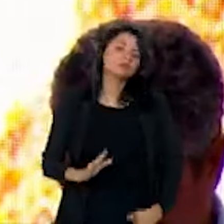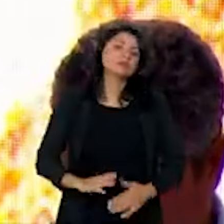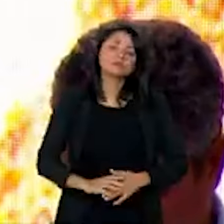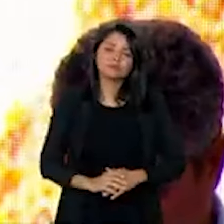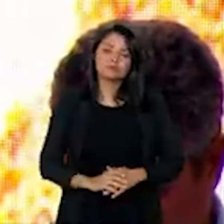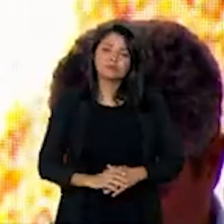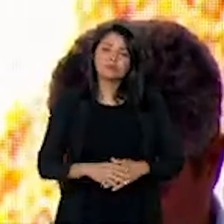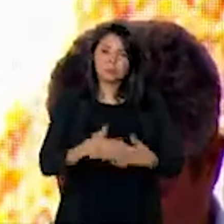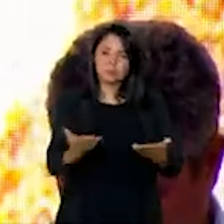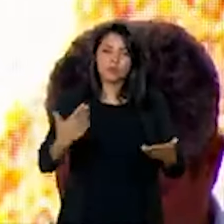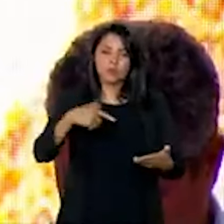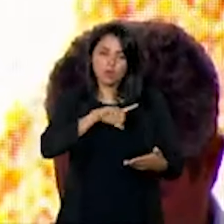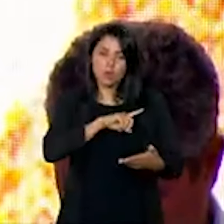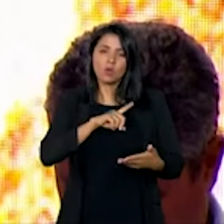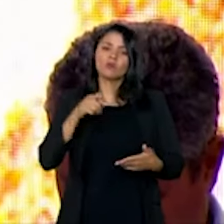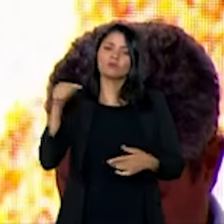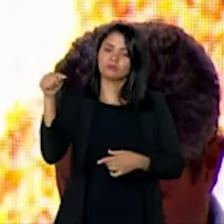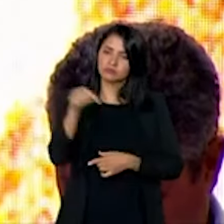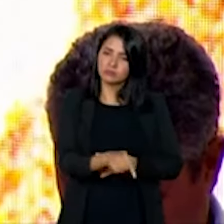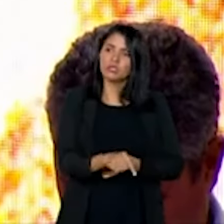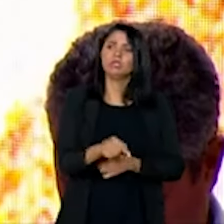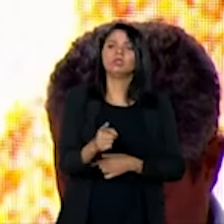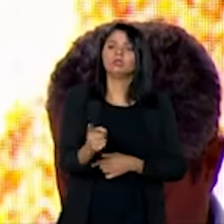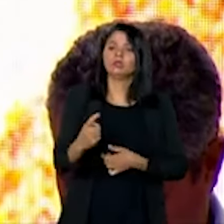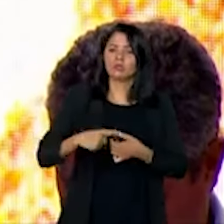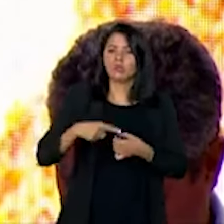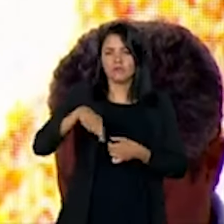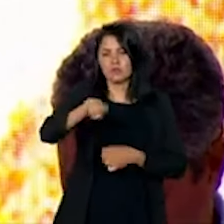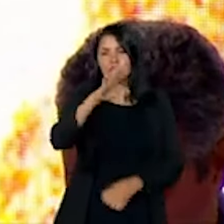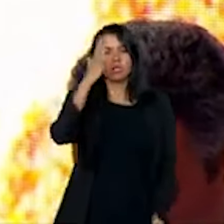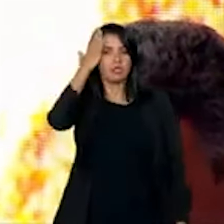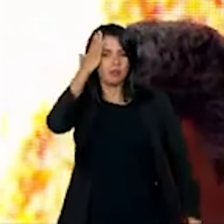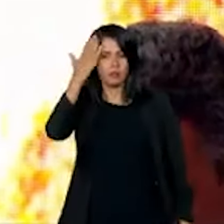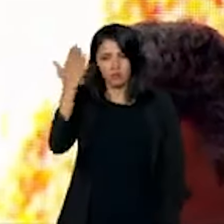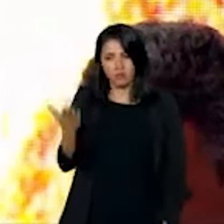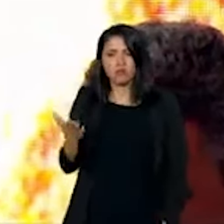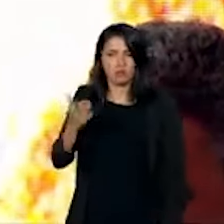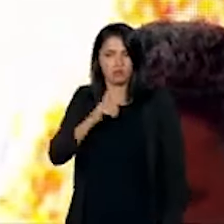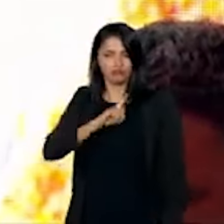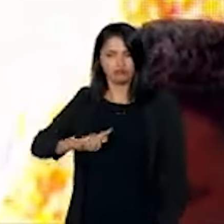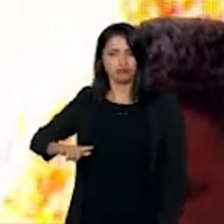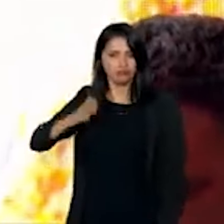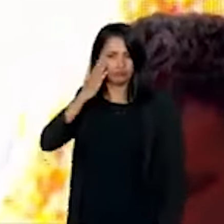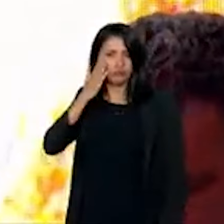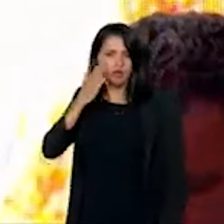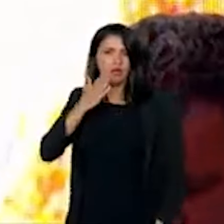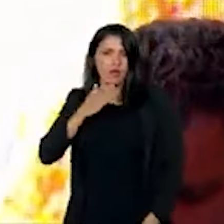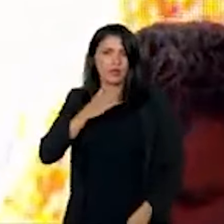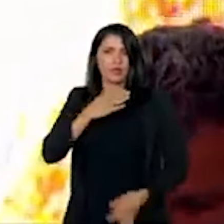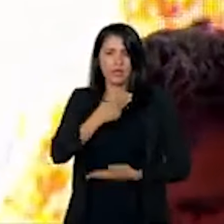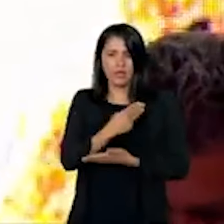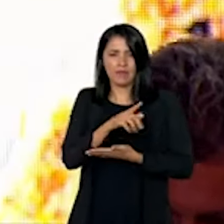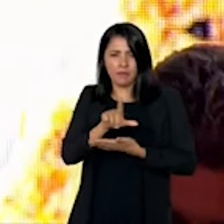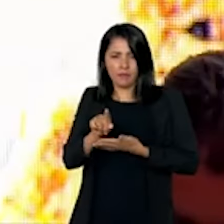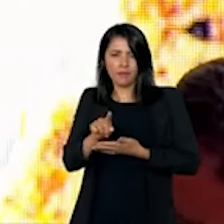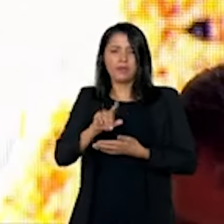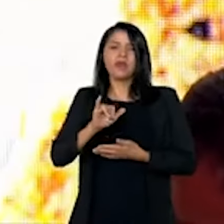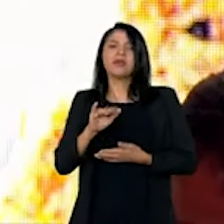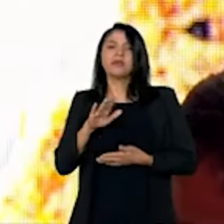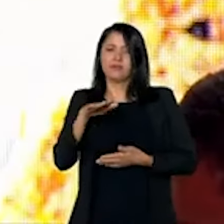Queridos, estamos aqui recompondo os quadros. Você sabia, governador, que o IBAMA, que eu peguei